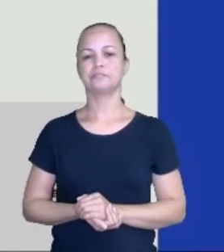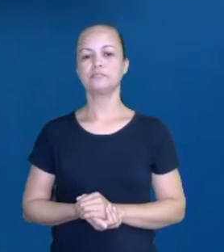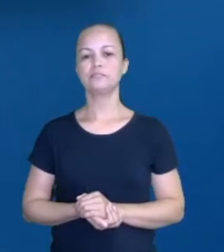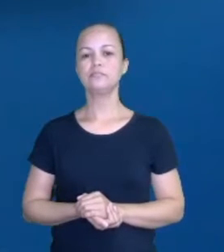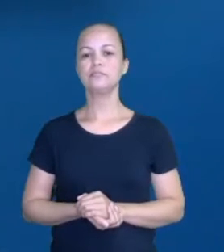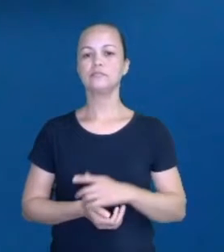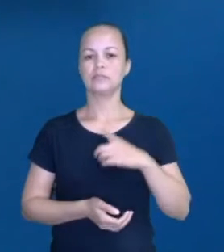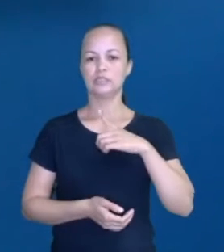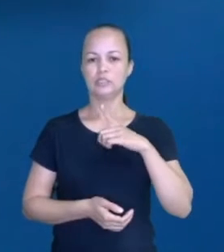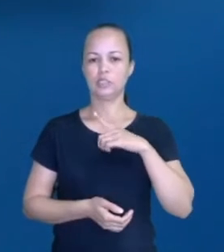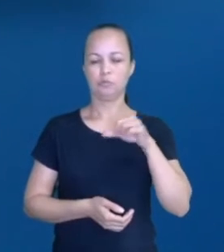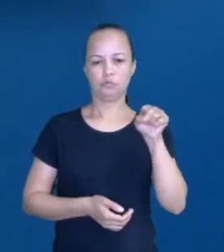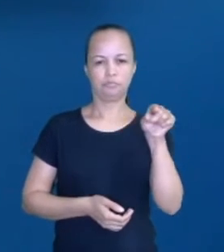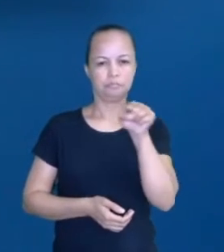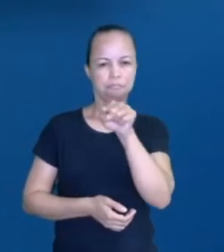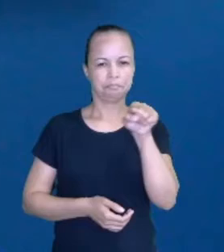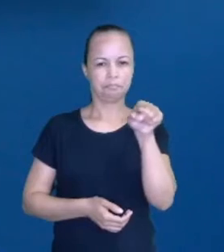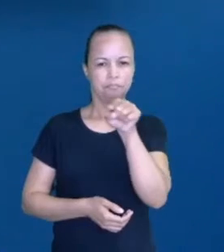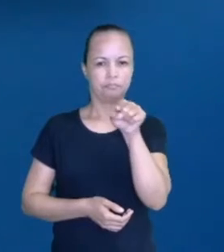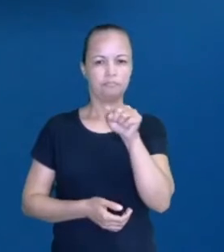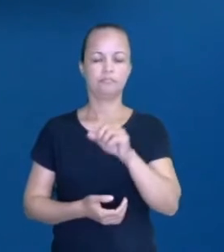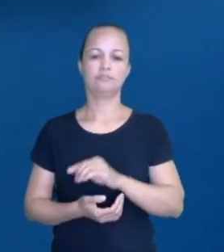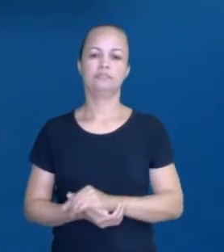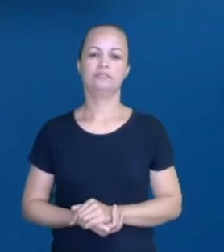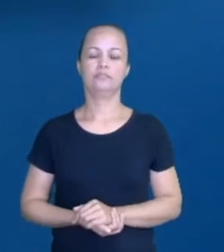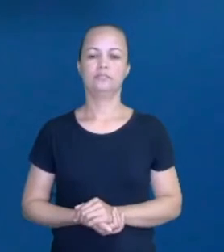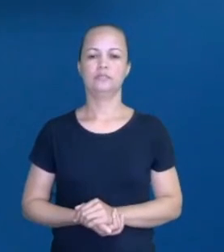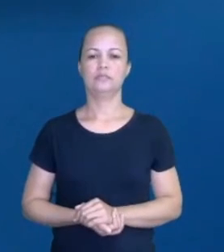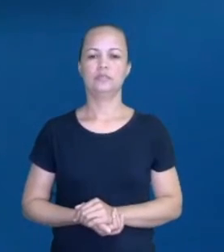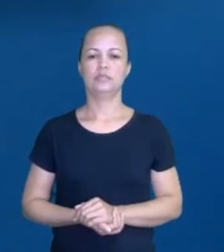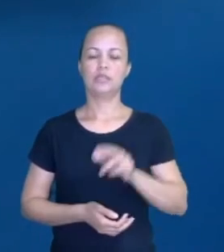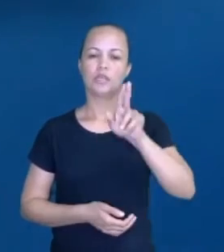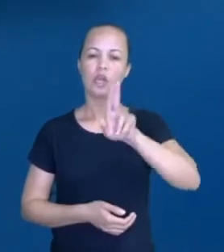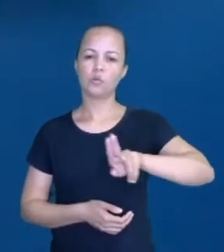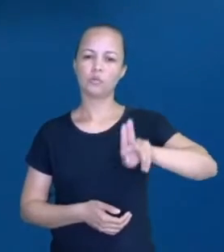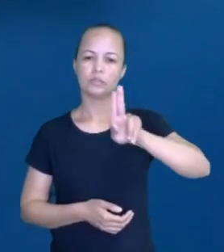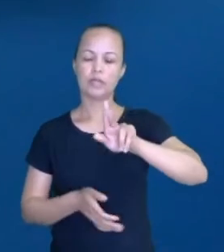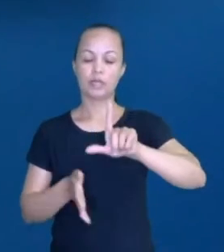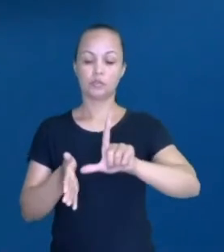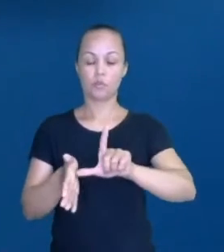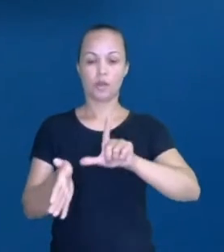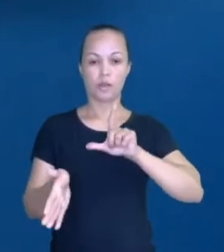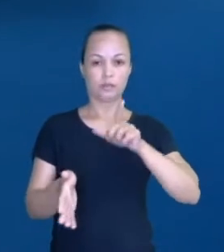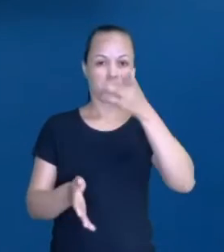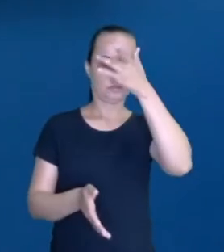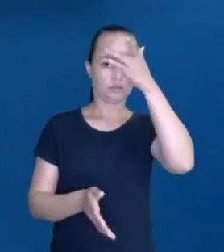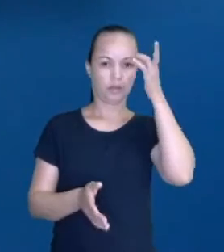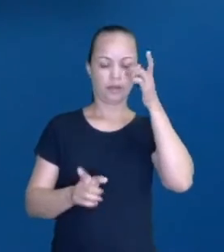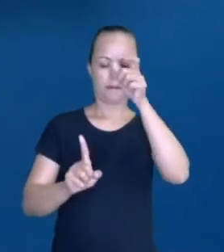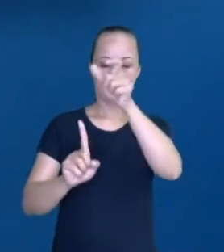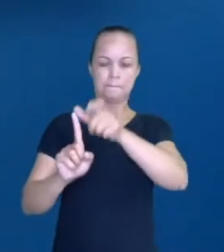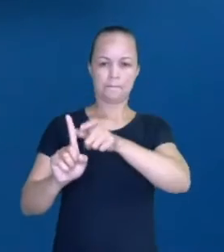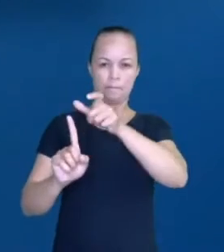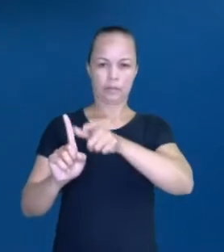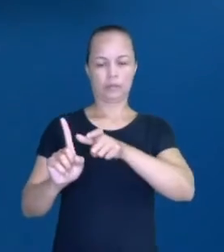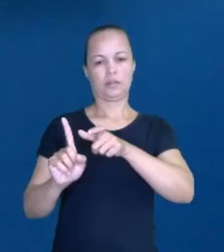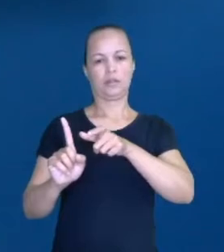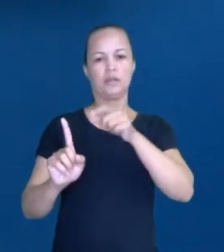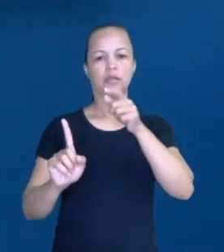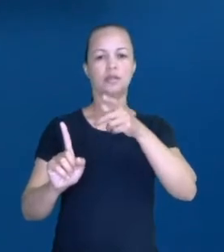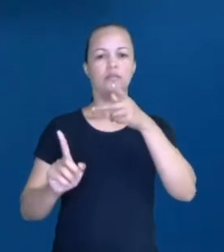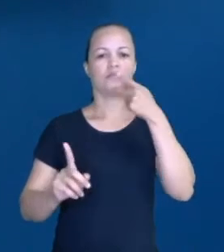Temos o travessão, que é utilizado antes da fala de uma personagem, demonstrando assim que é